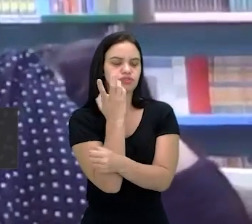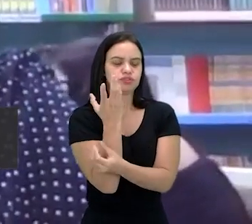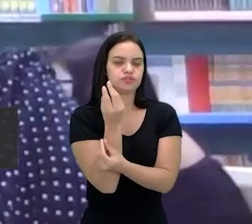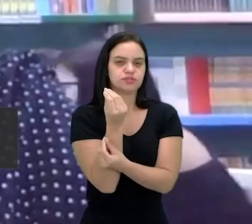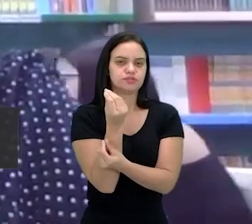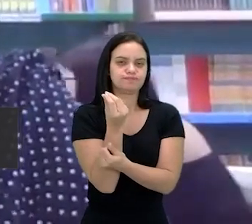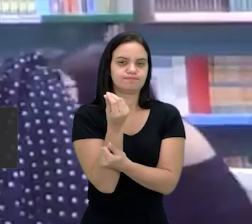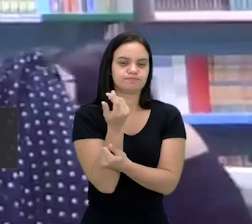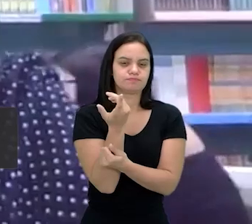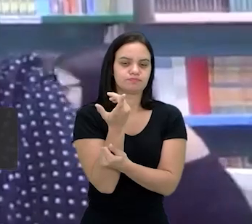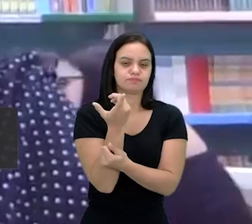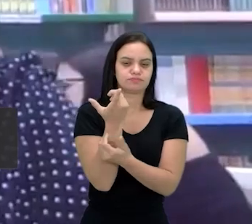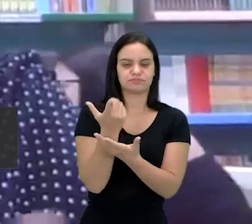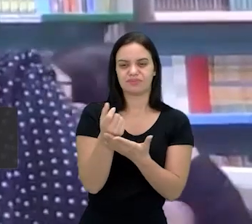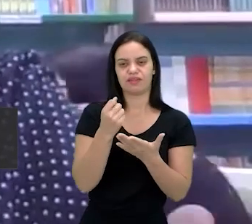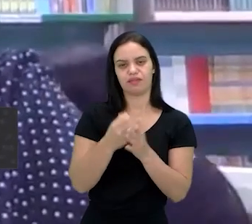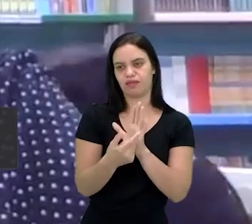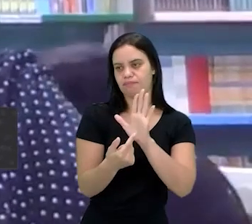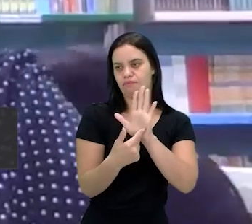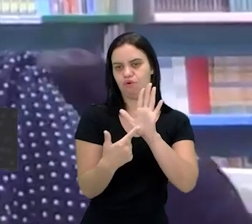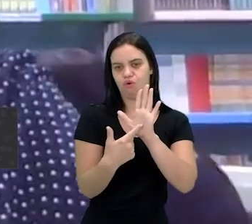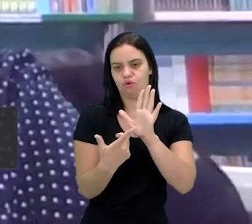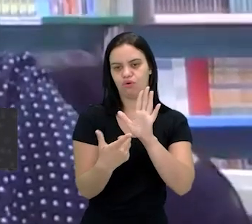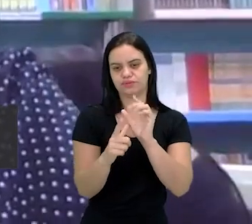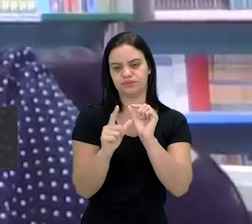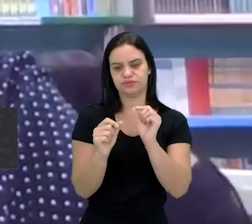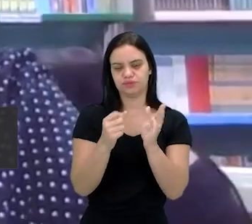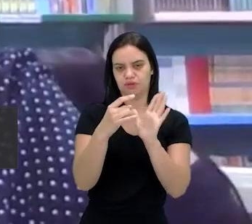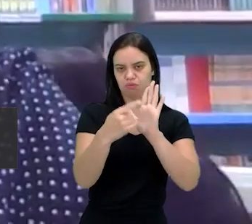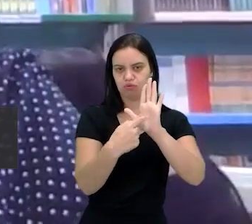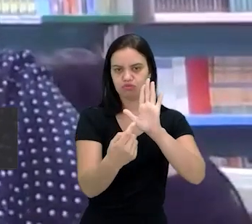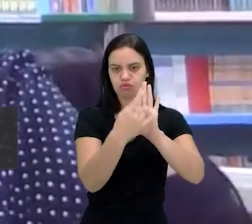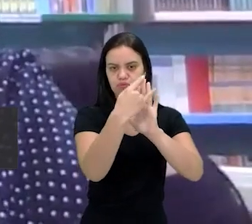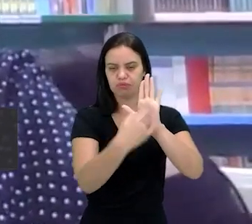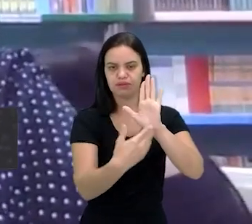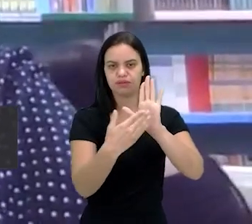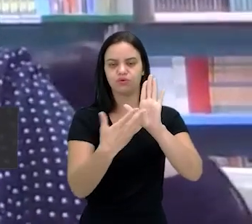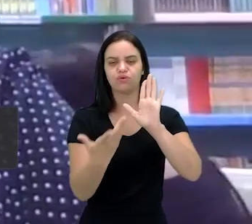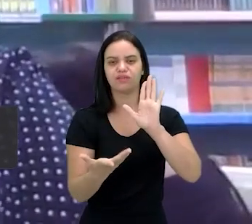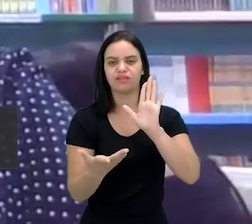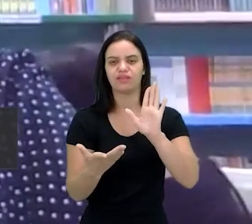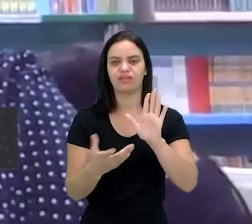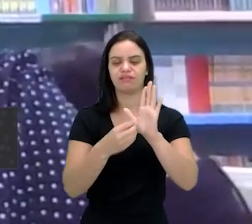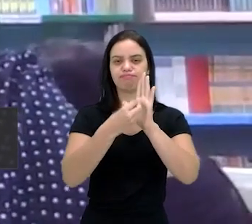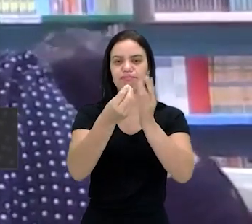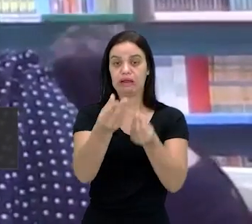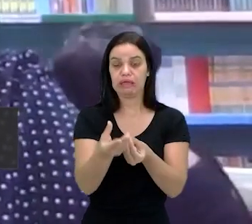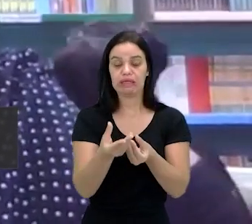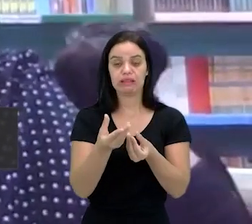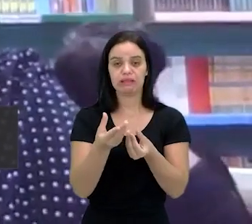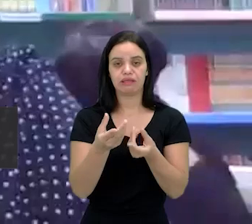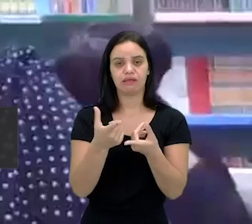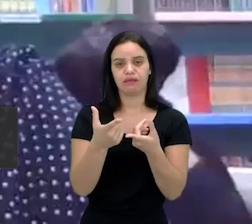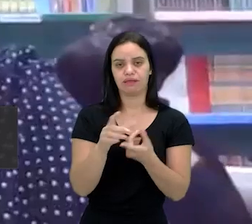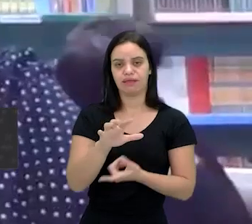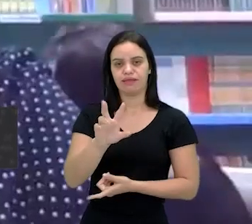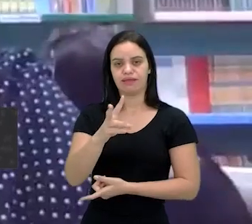ela pega e mostra o testamento dela, que estava deixando, né, a